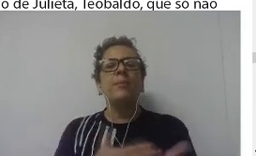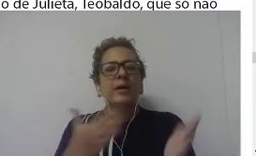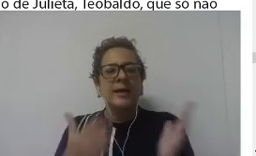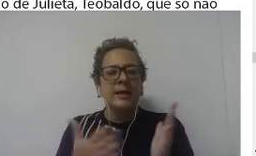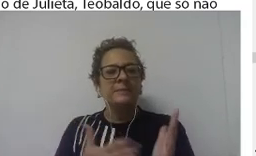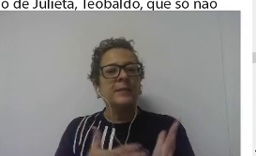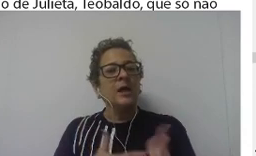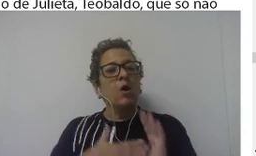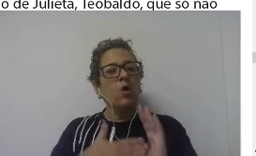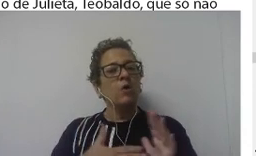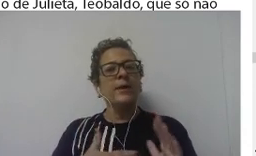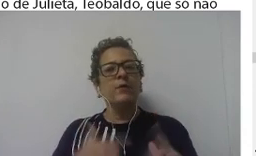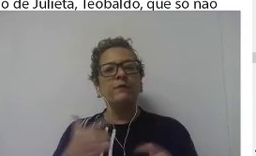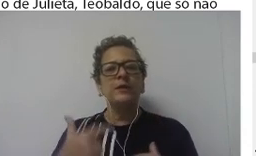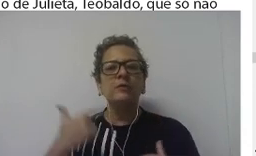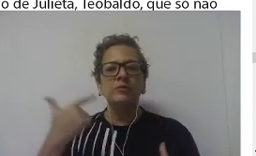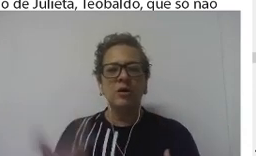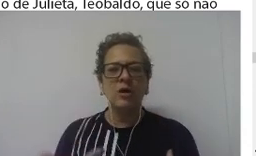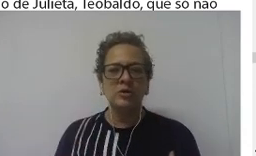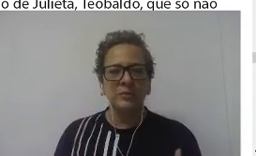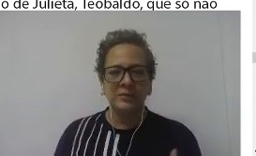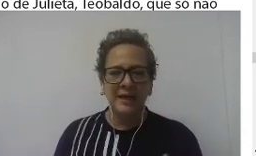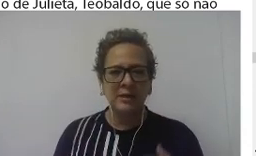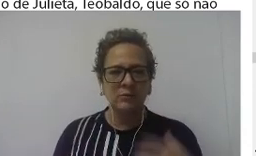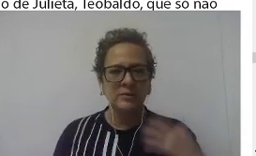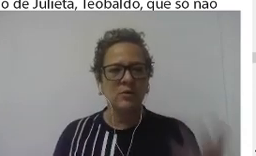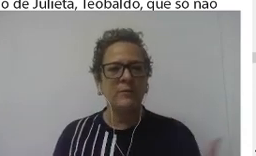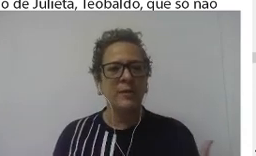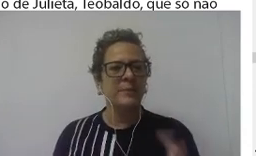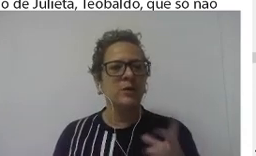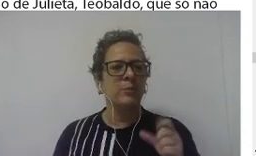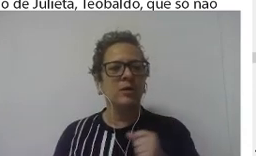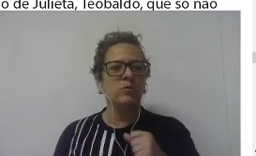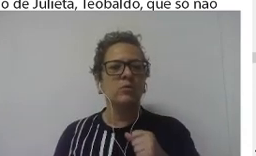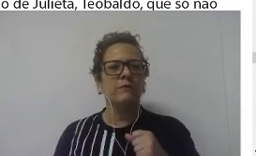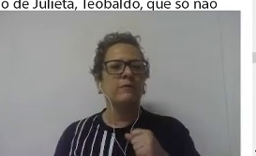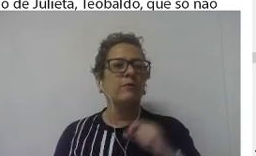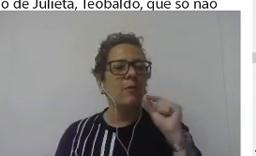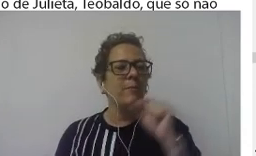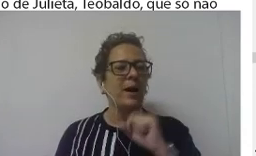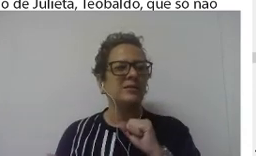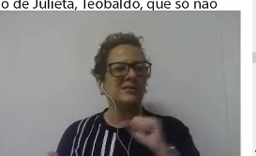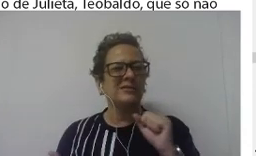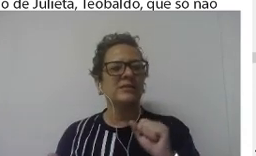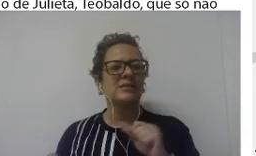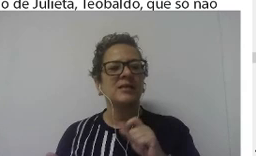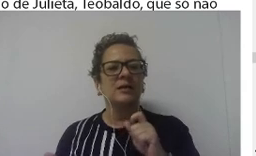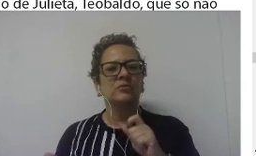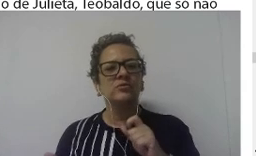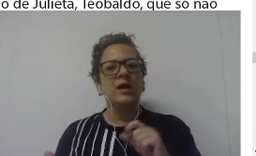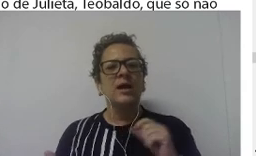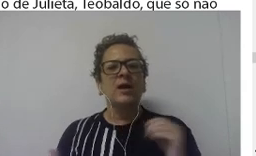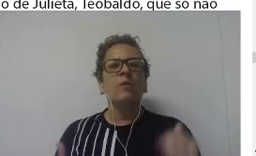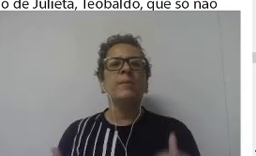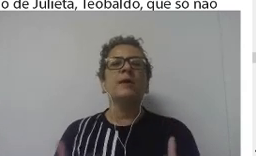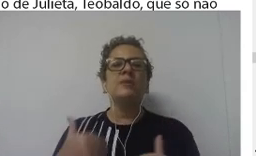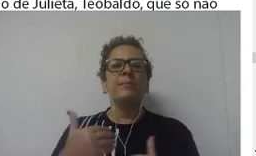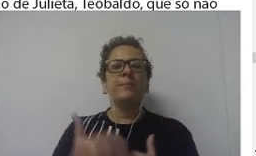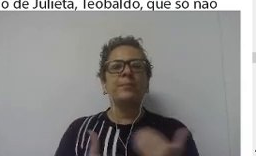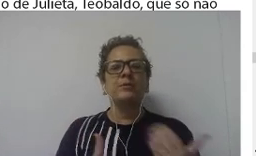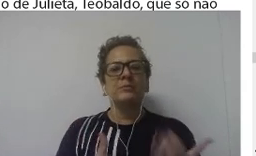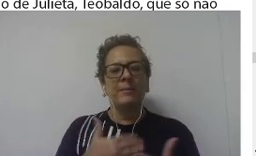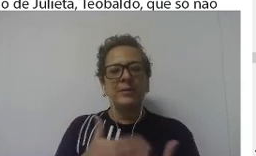tempo. Porém, Romeu, filho de Lord Montecchio e seu amigo Mercúrio, foram ao baile disfarçados.